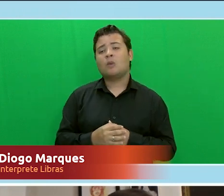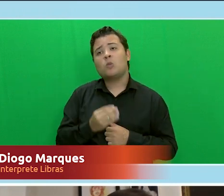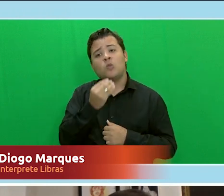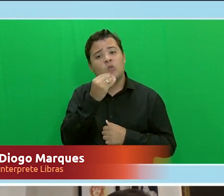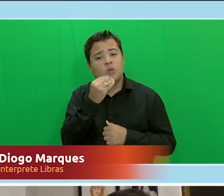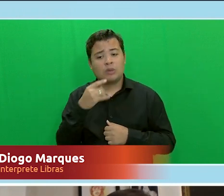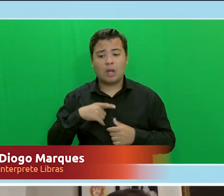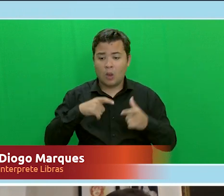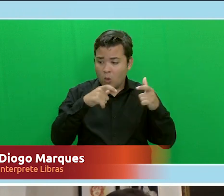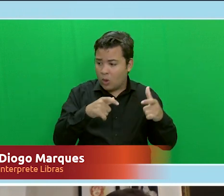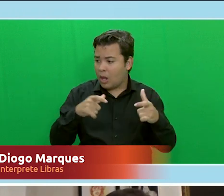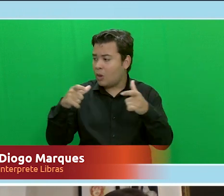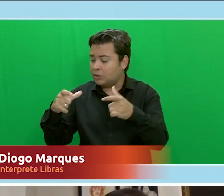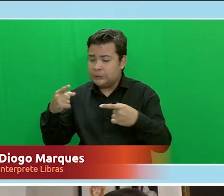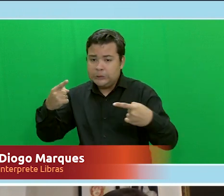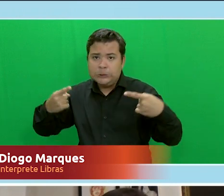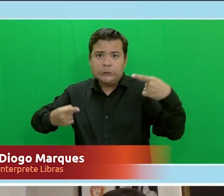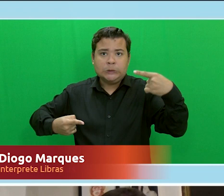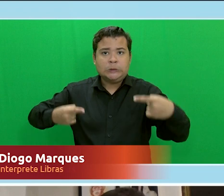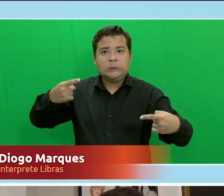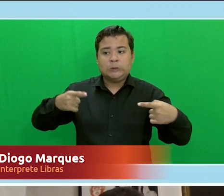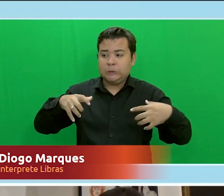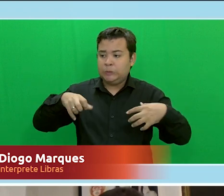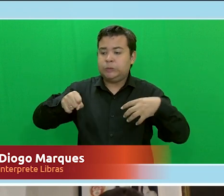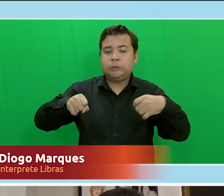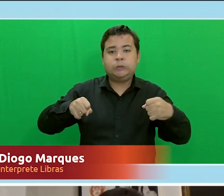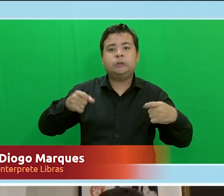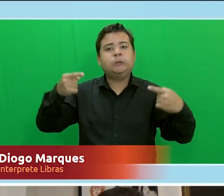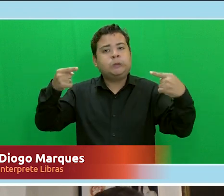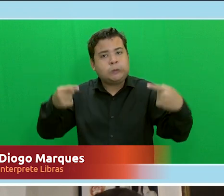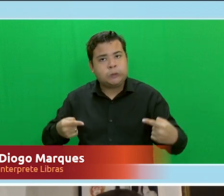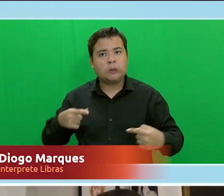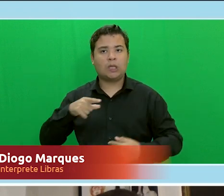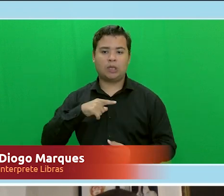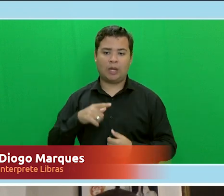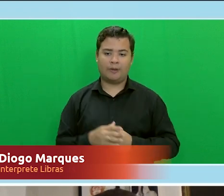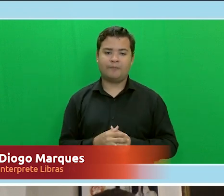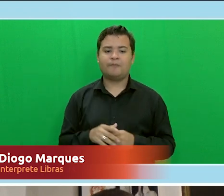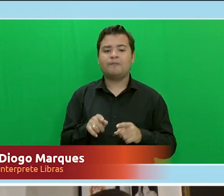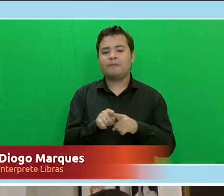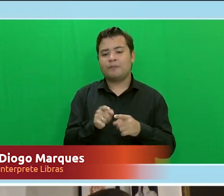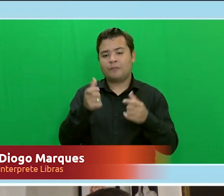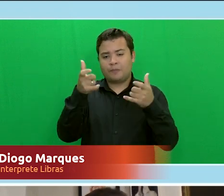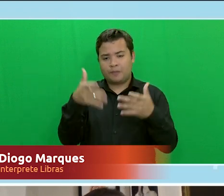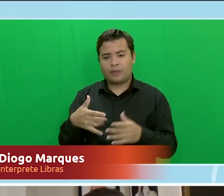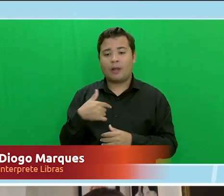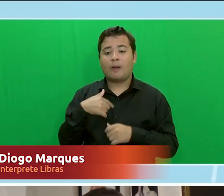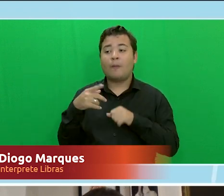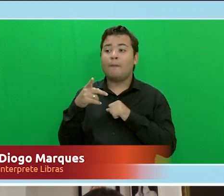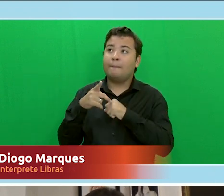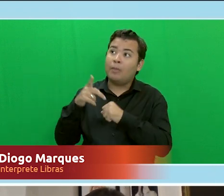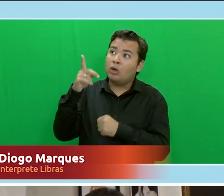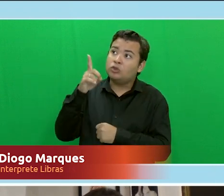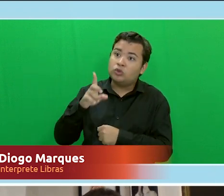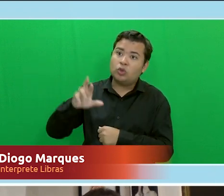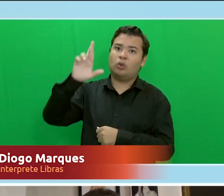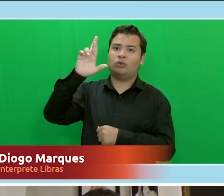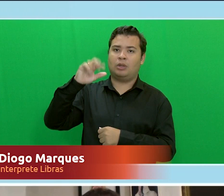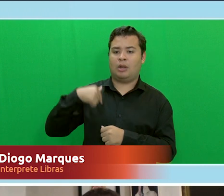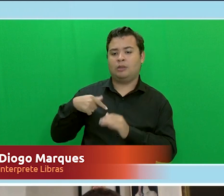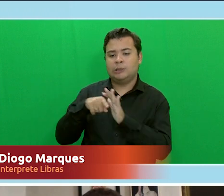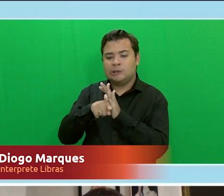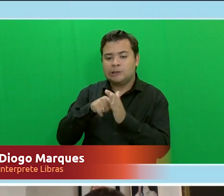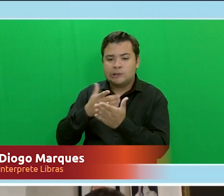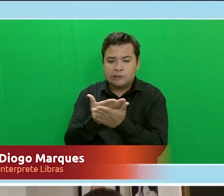de ocupação de espaço. E eu queria terminar assim, falando, por exemplo, eu fiz meu pós-doutorado,